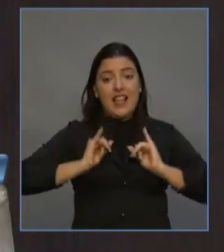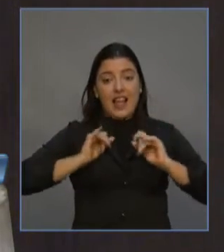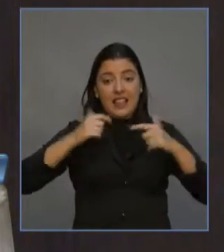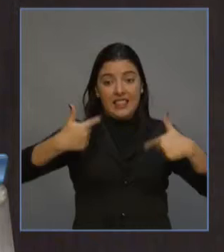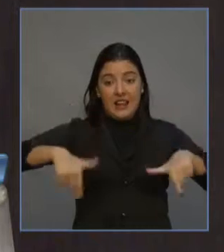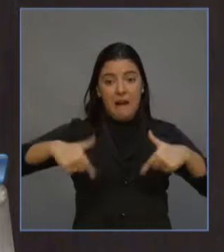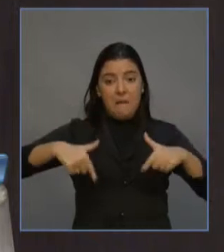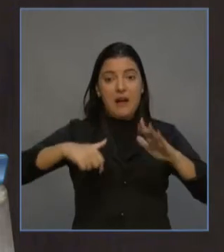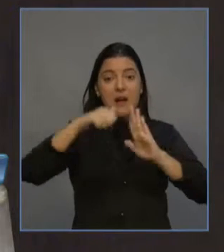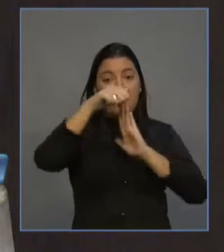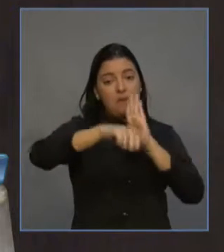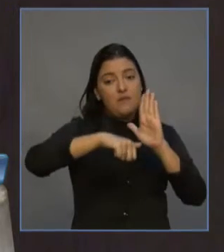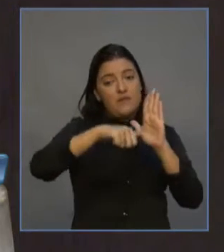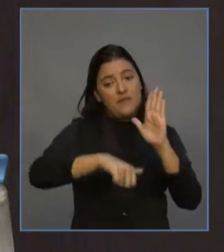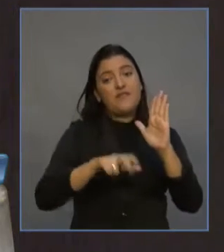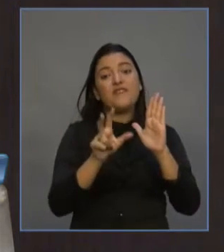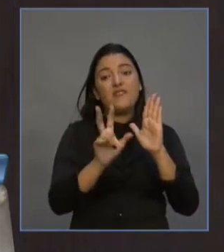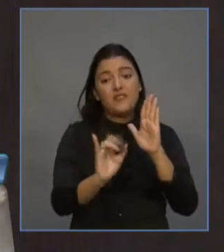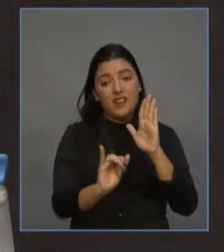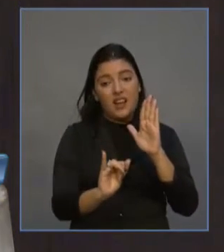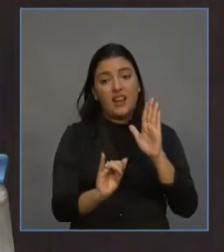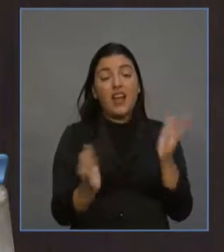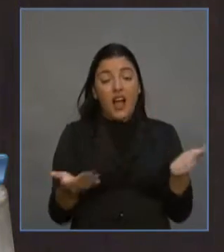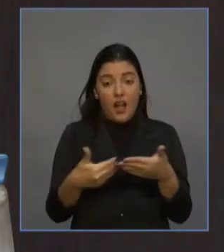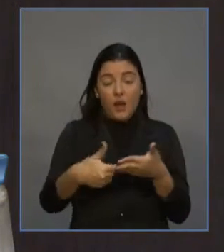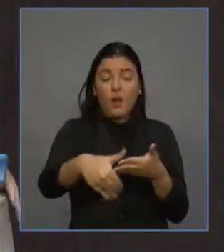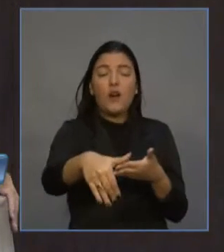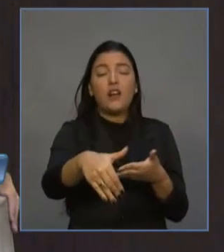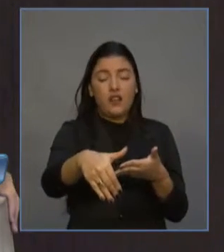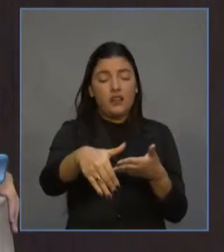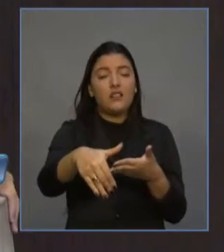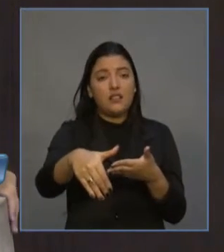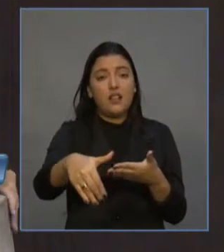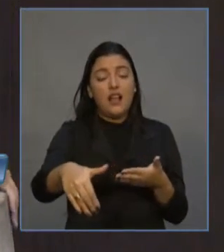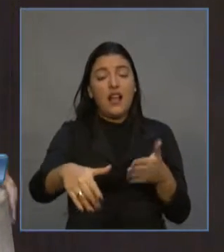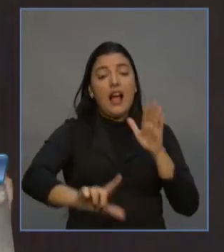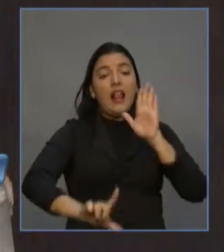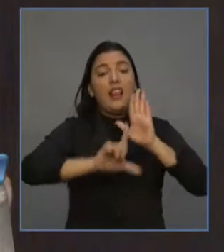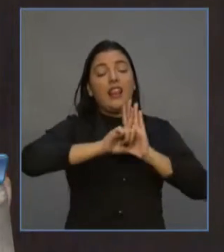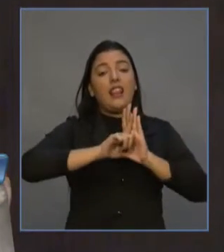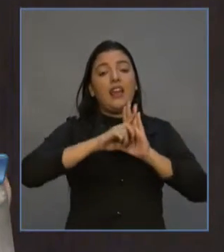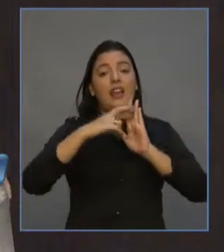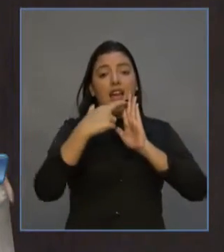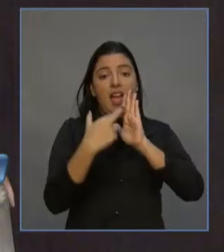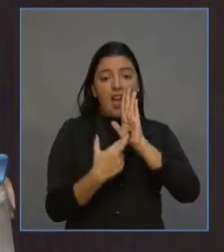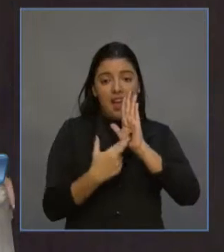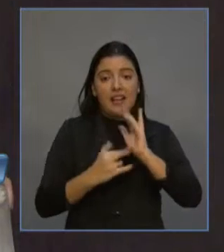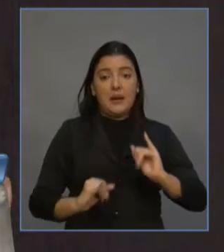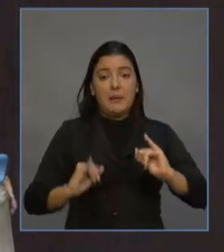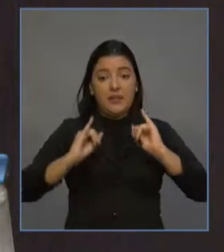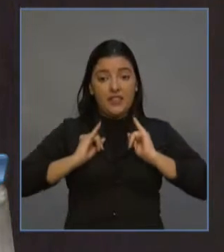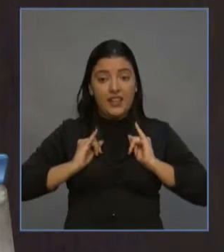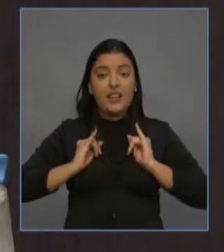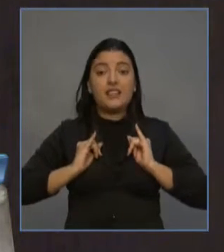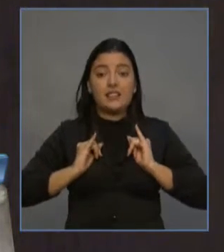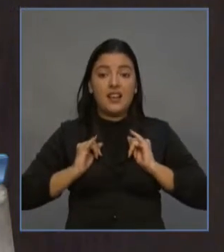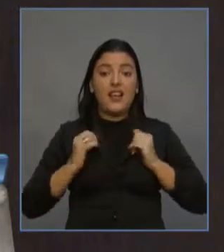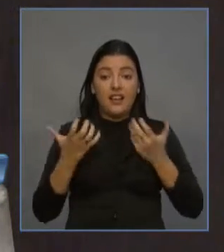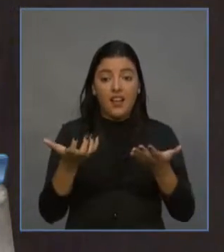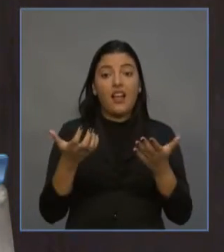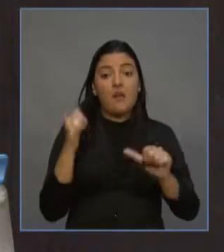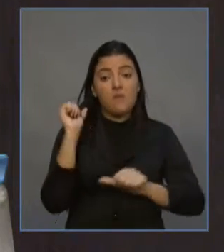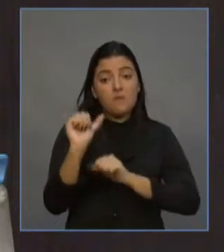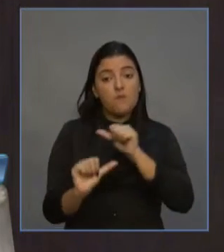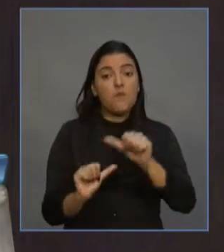a reforma da Previdência, que eles querem agora, logo após o segundo turno, tocar de forma rápida, célere, para não